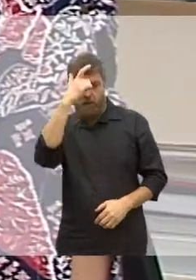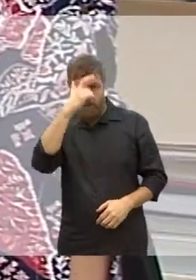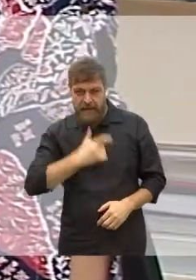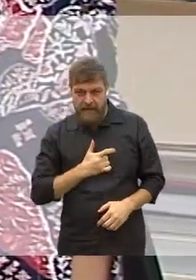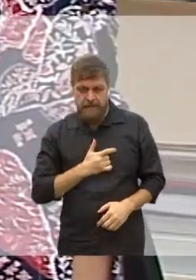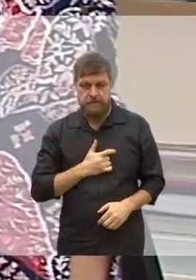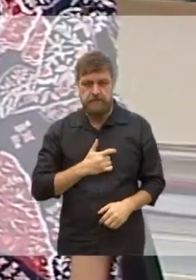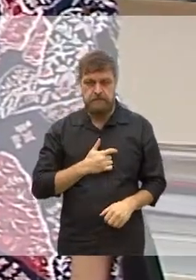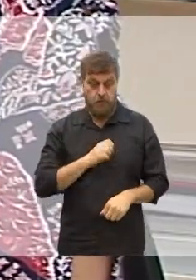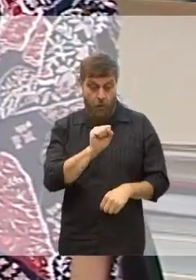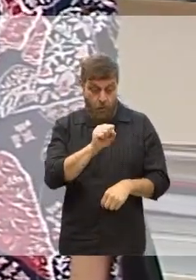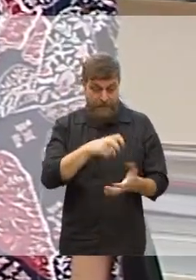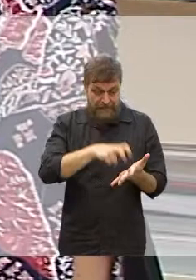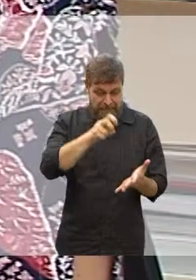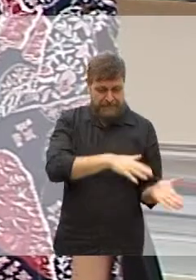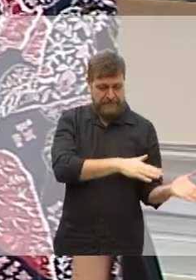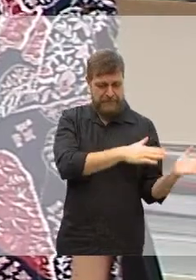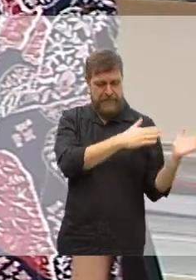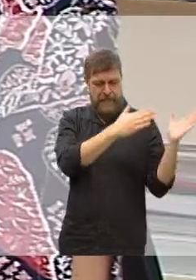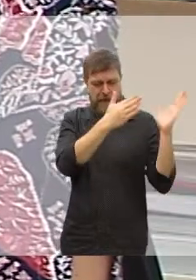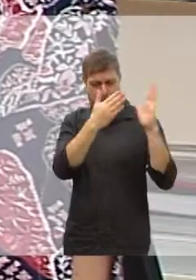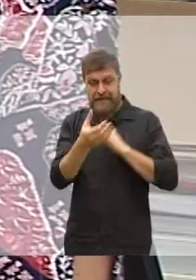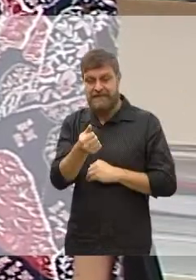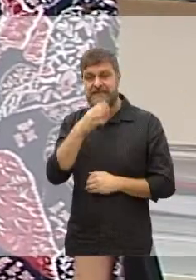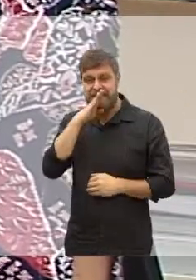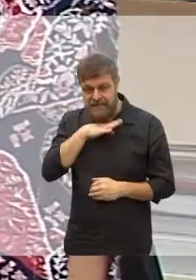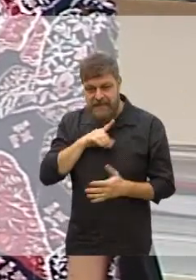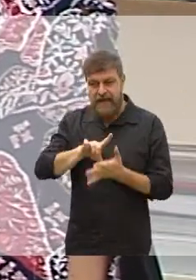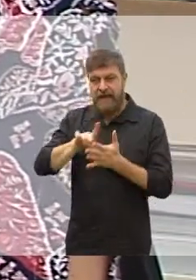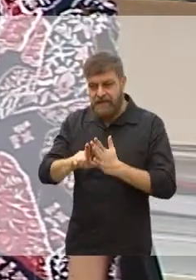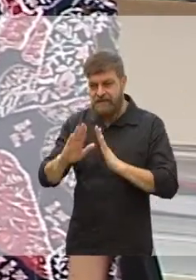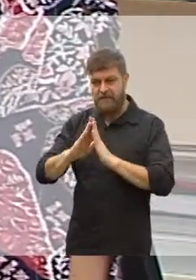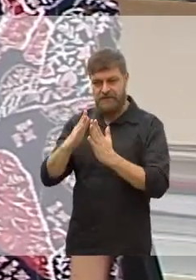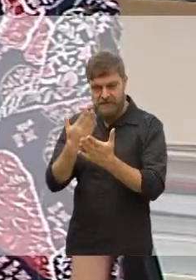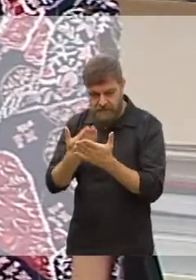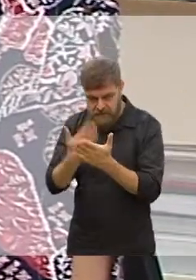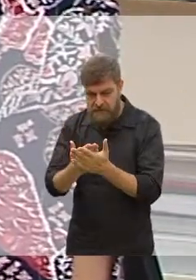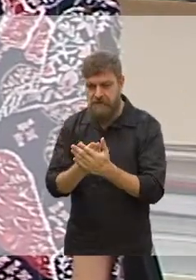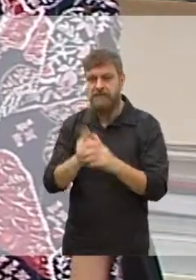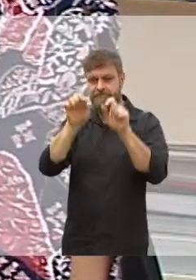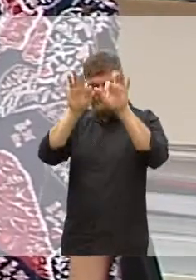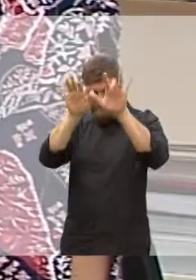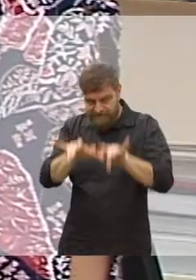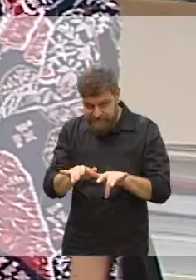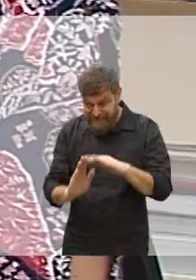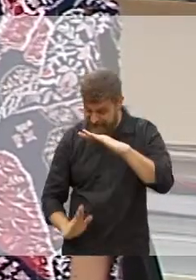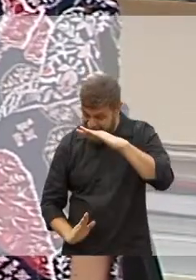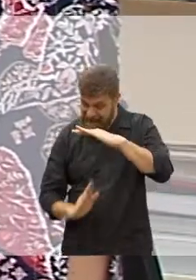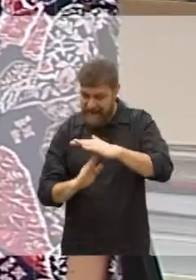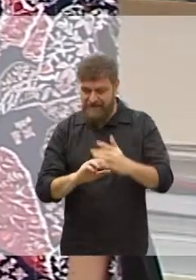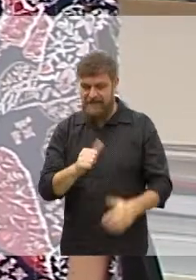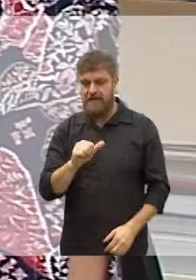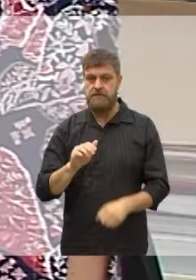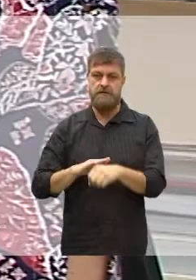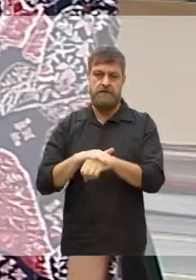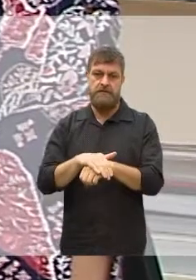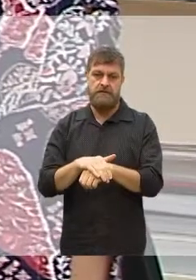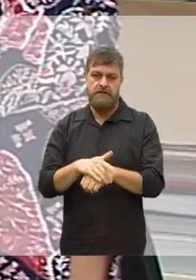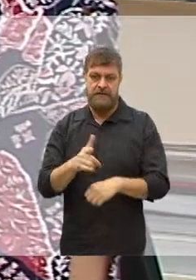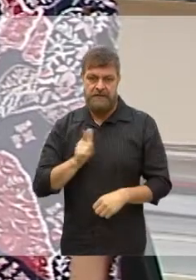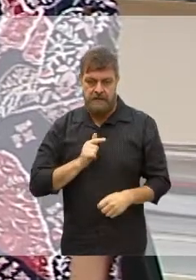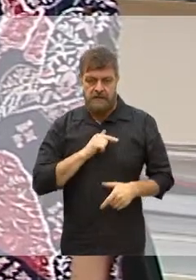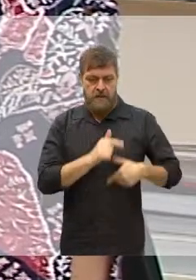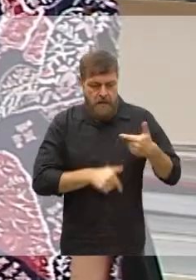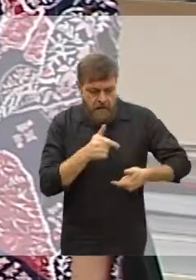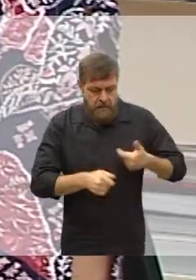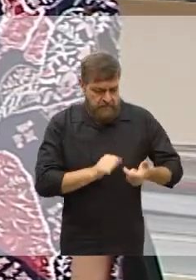começa a trabalhar às 8 horas da manhã, vou até às 18, depois eu vou para a escola, uso até às 11 da noite. Tem